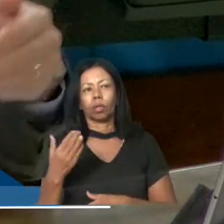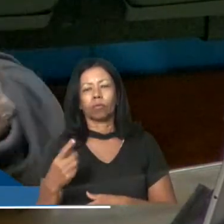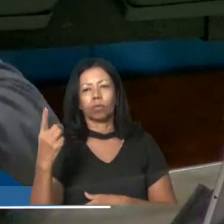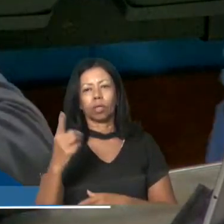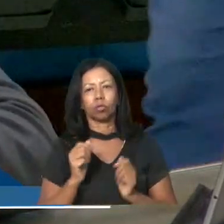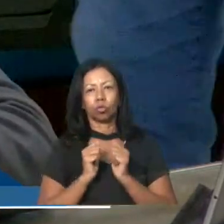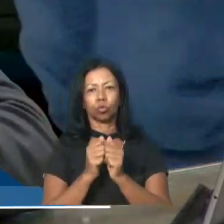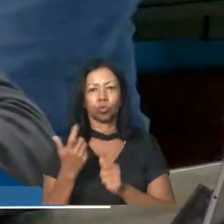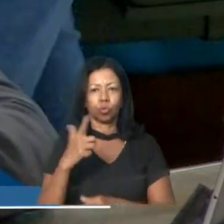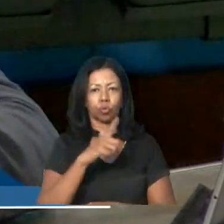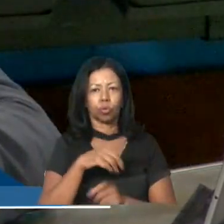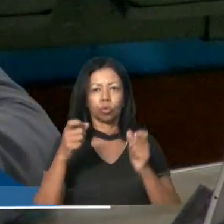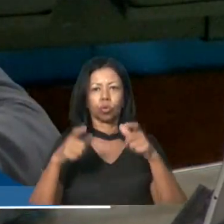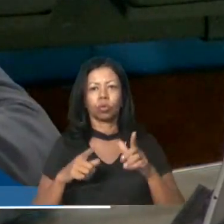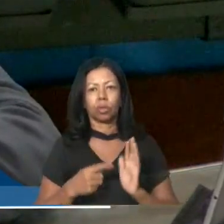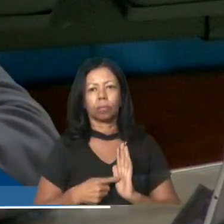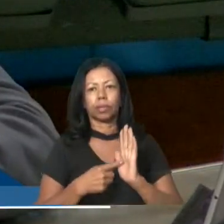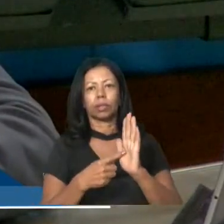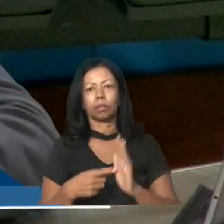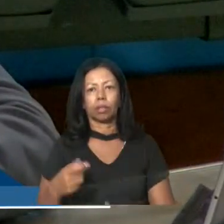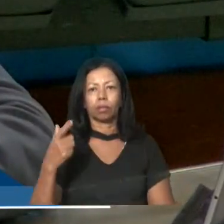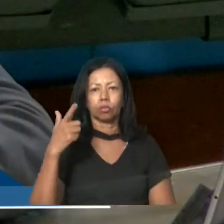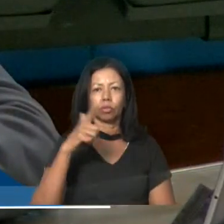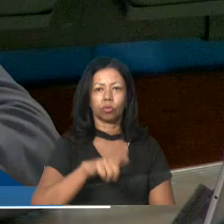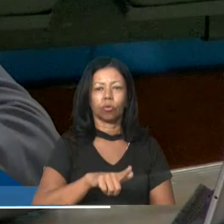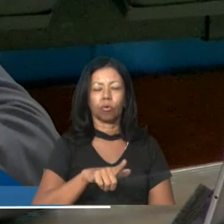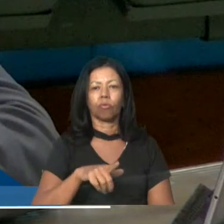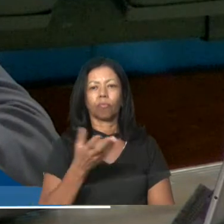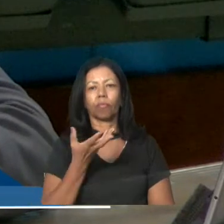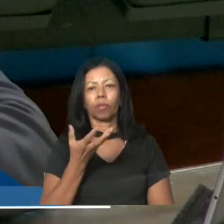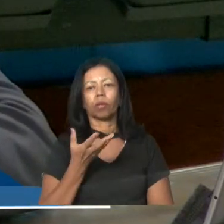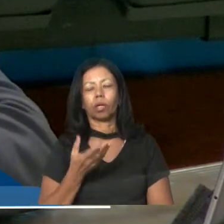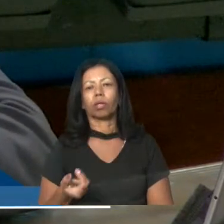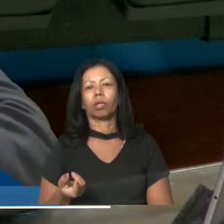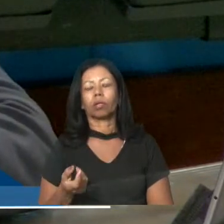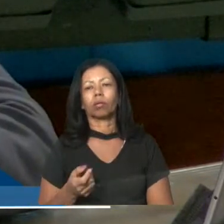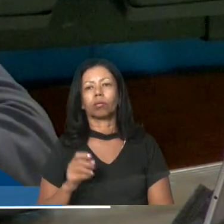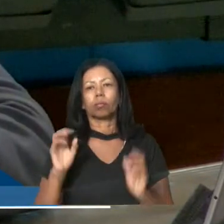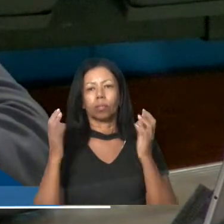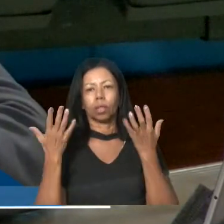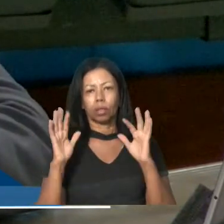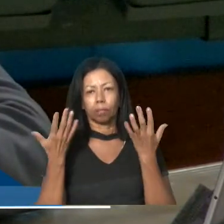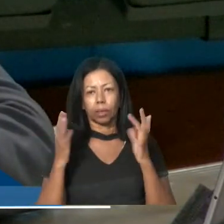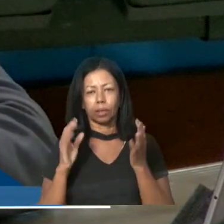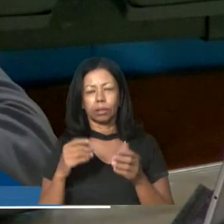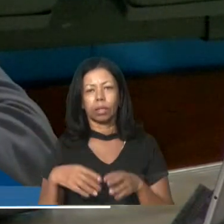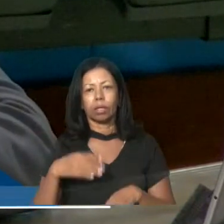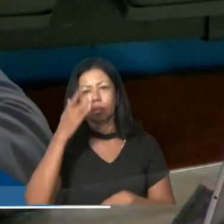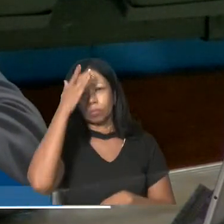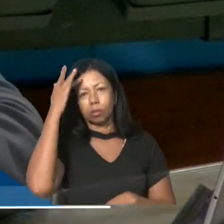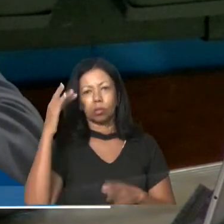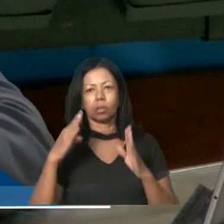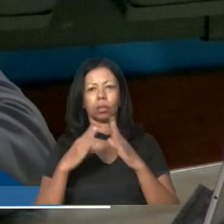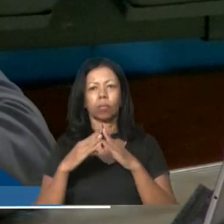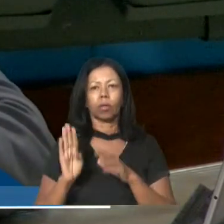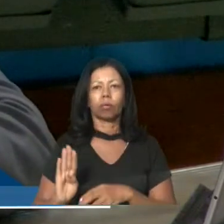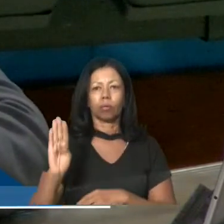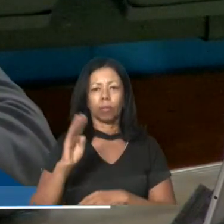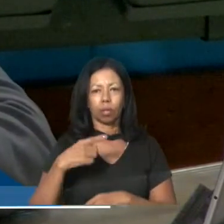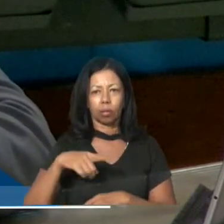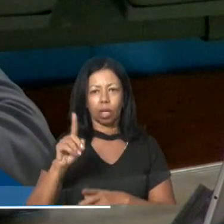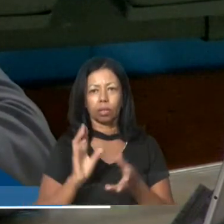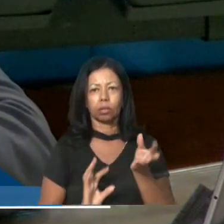junto com os outros, aonde reapresentei. E eu quero aqui reiterar meus parabéns inicialmente aos moradores daquele bairro, que